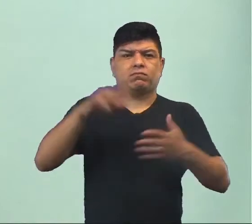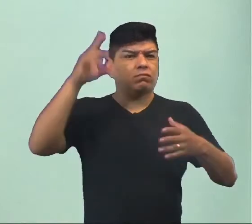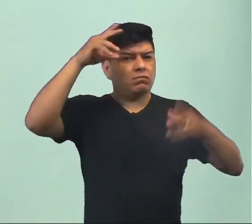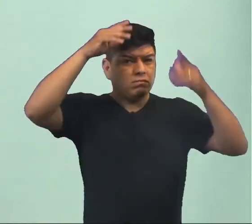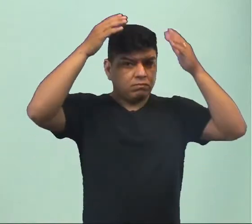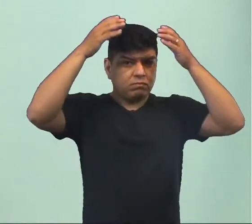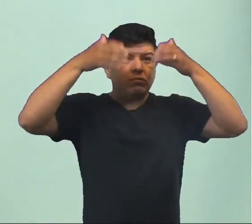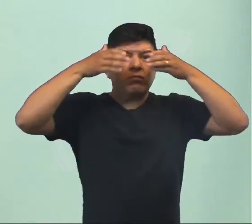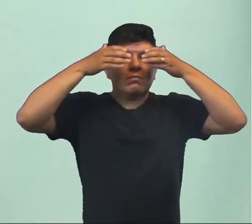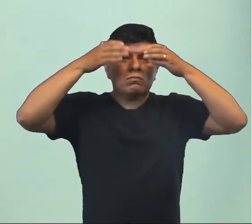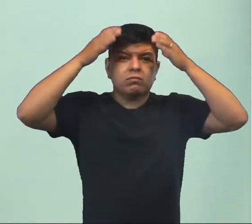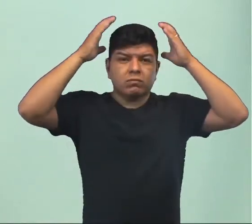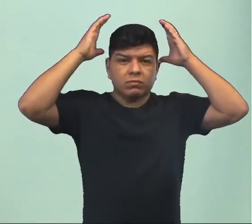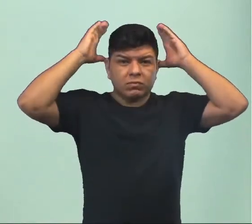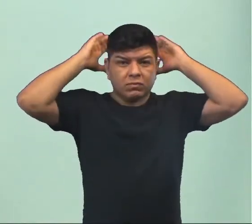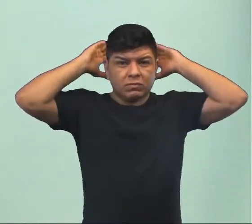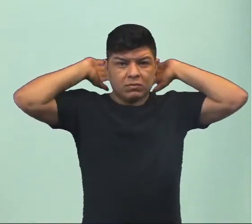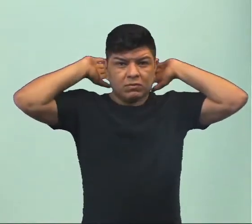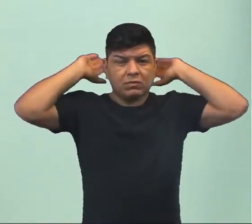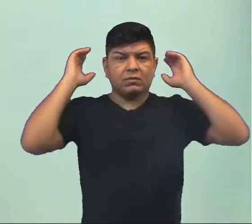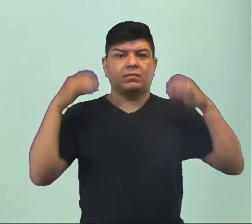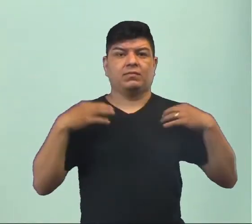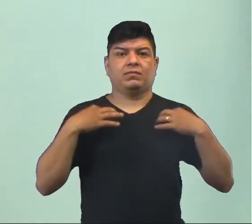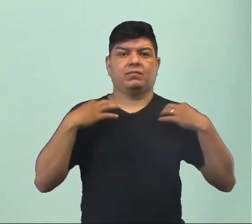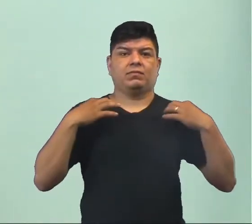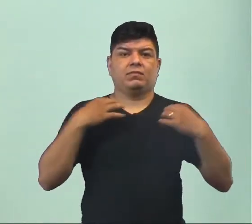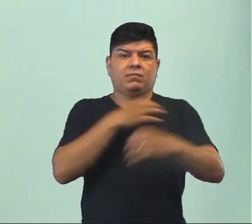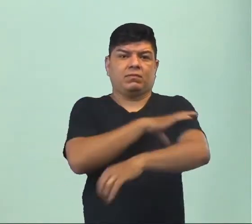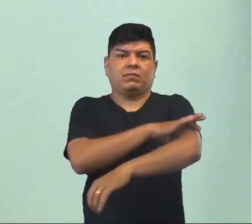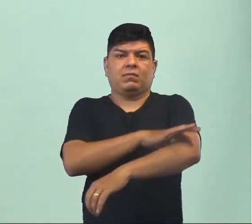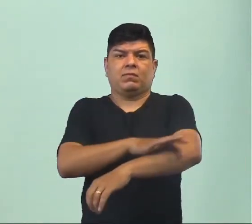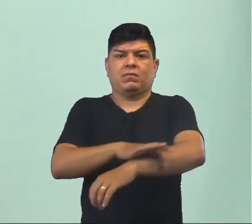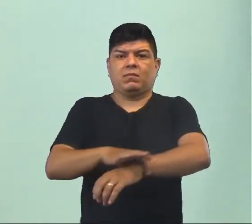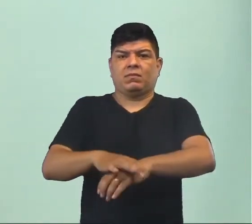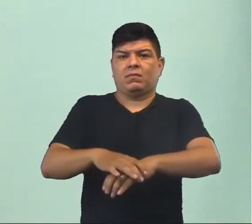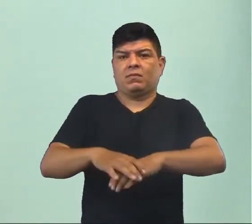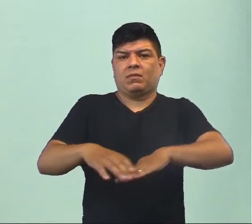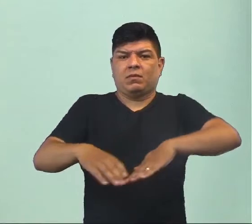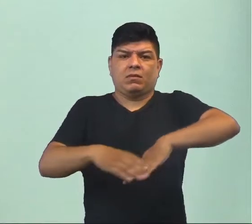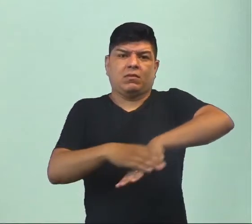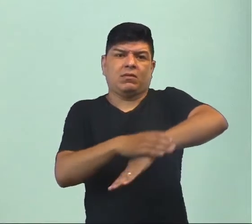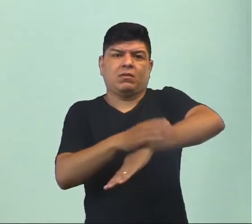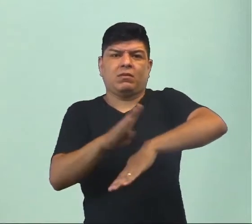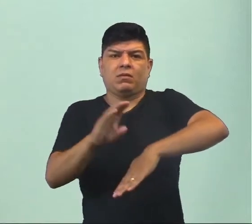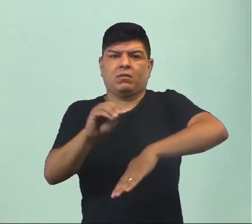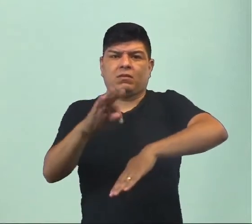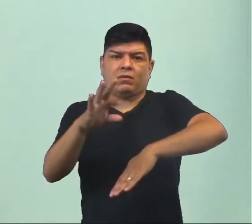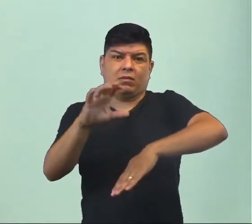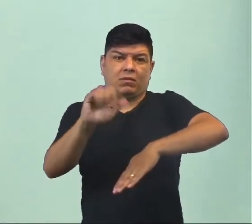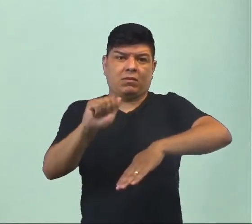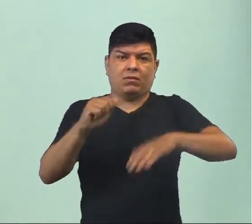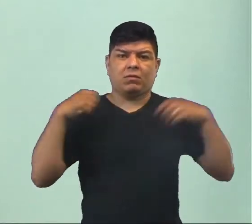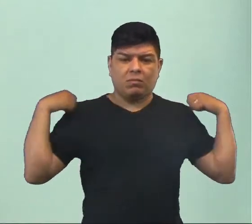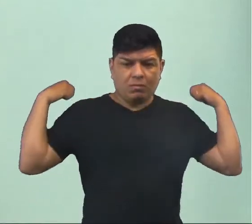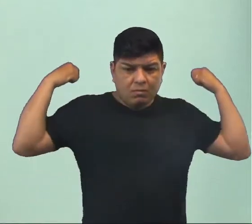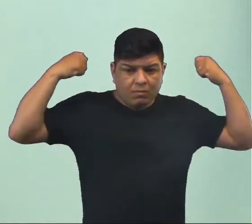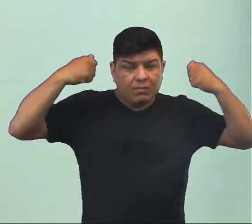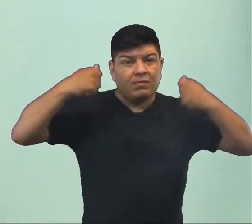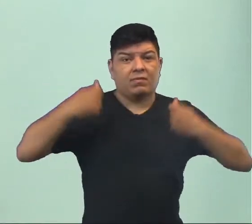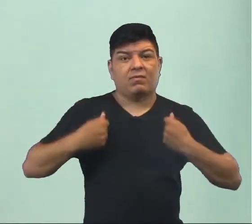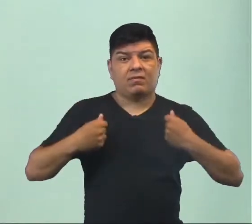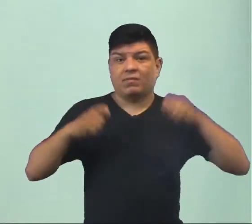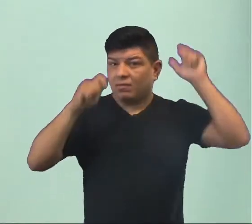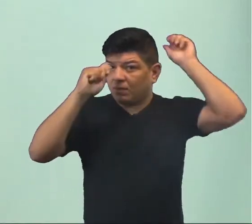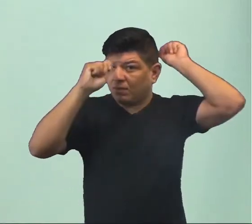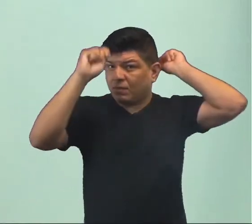perucas. Em relação aos homens, você tem blusas de manga, botas, casacos, né? Chapéus.